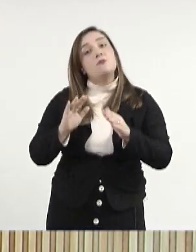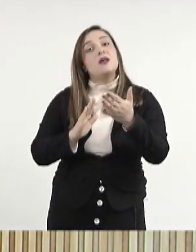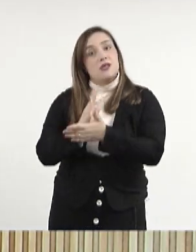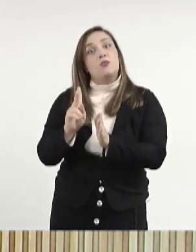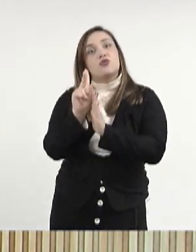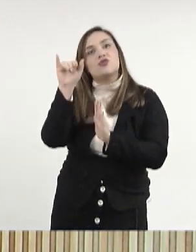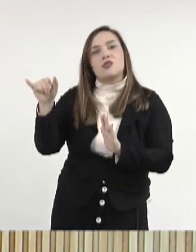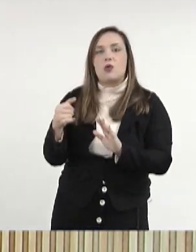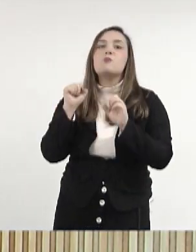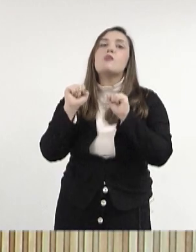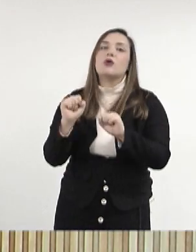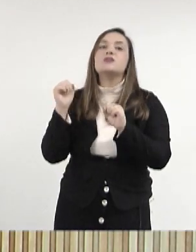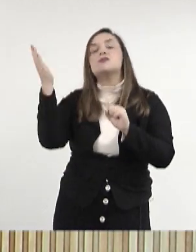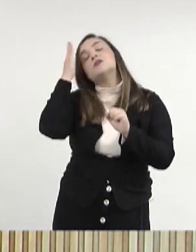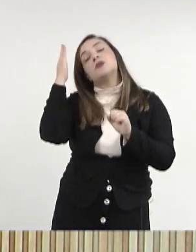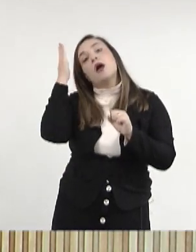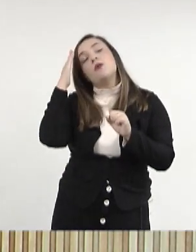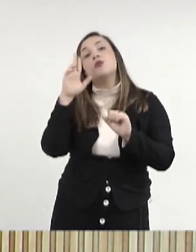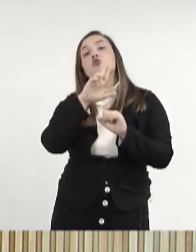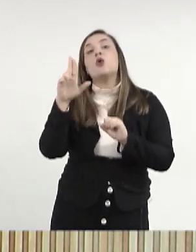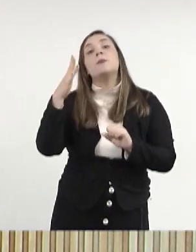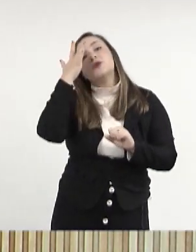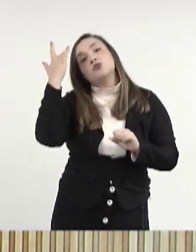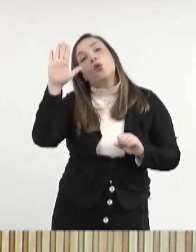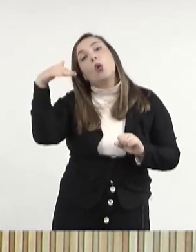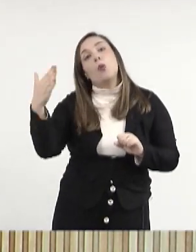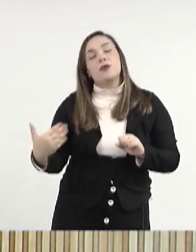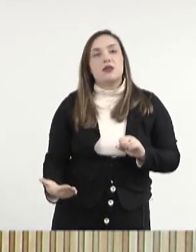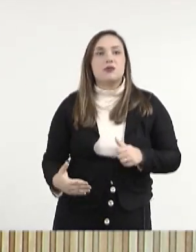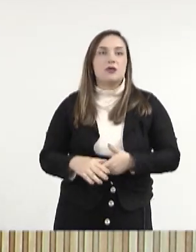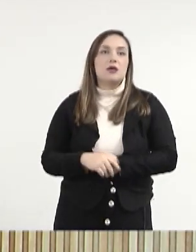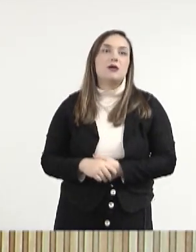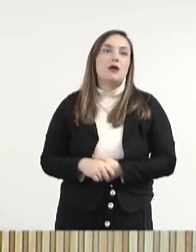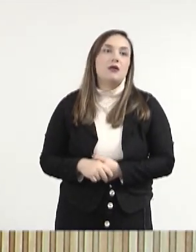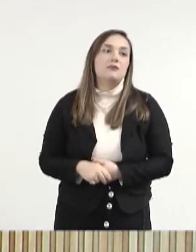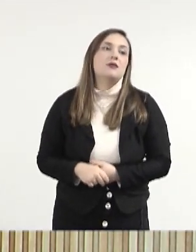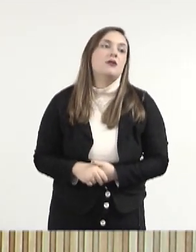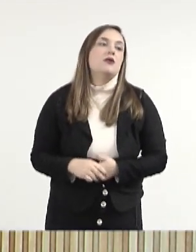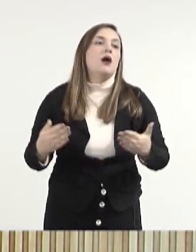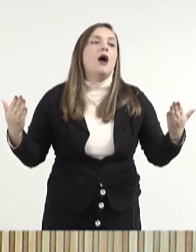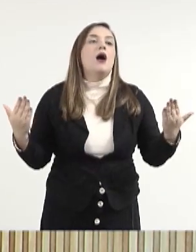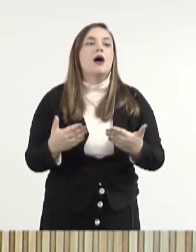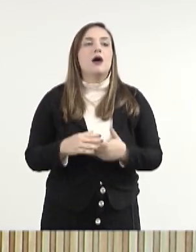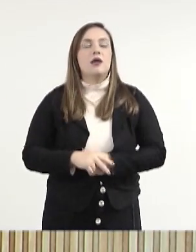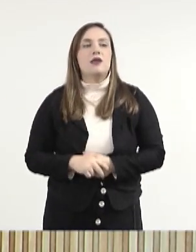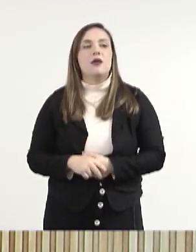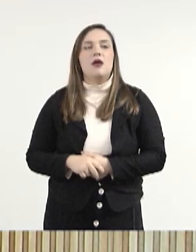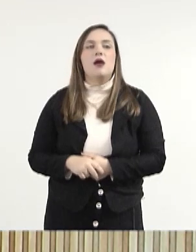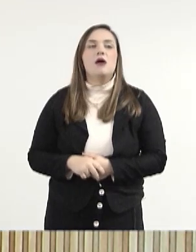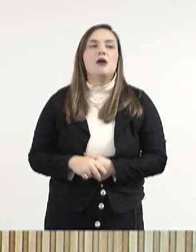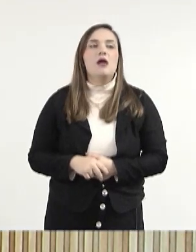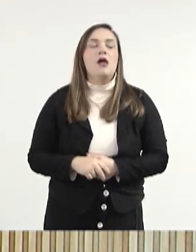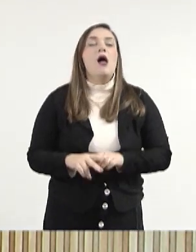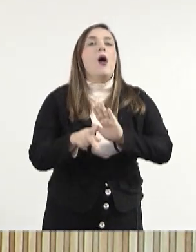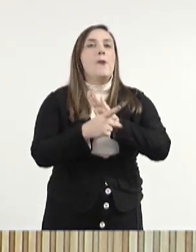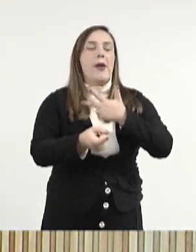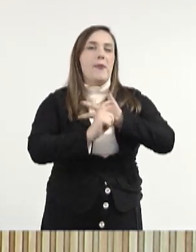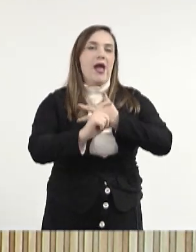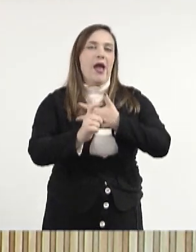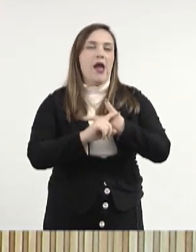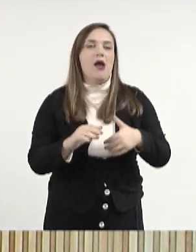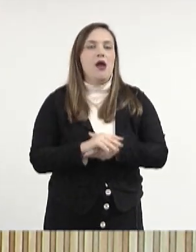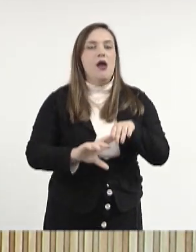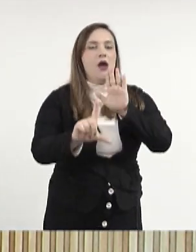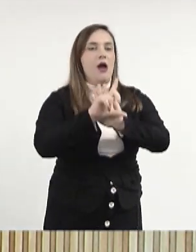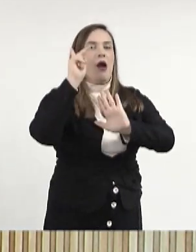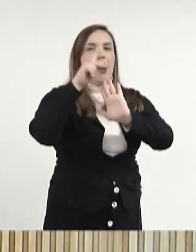é garantida, sim, a publicidade desse ato. Vamos para o próximo item, agora o Poder Executivo novamente.